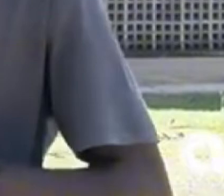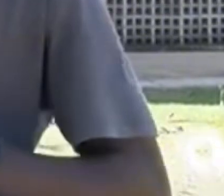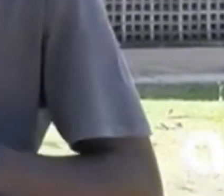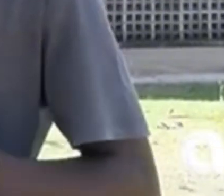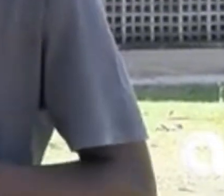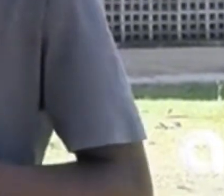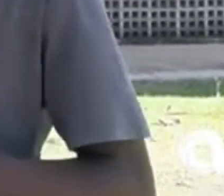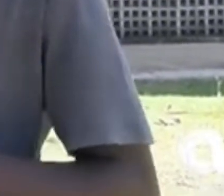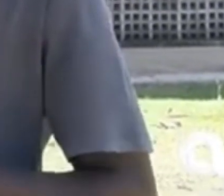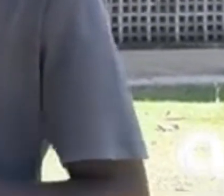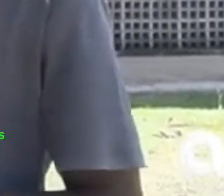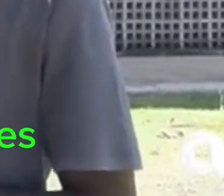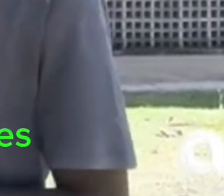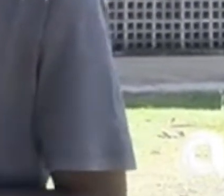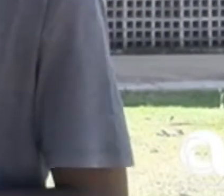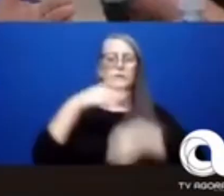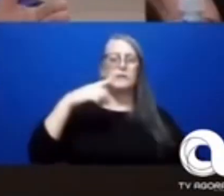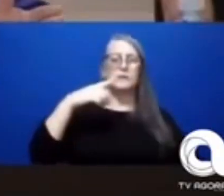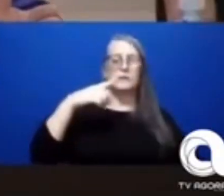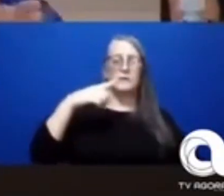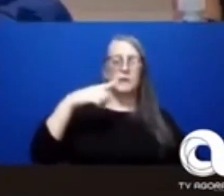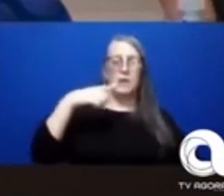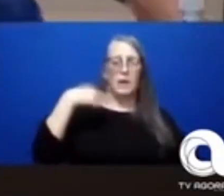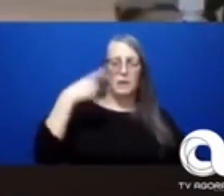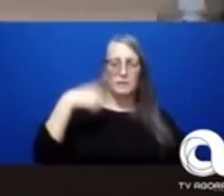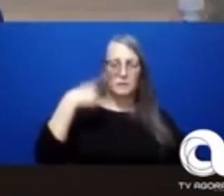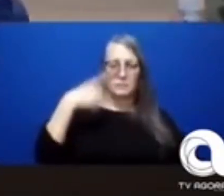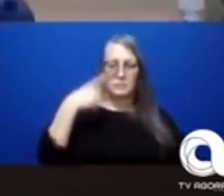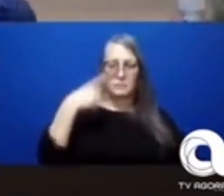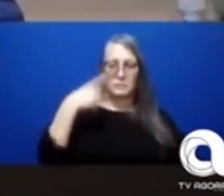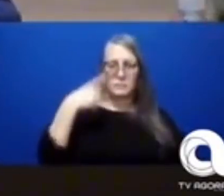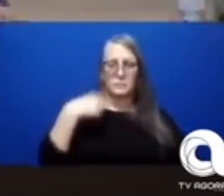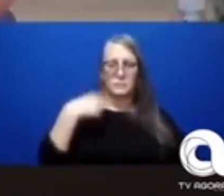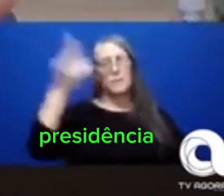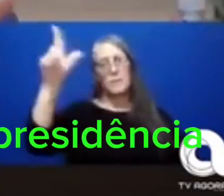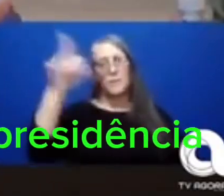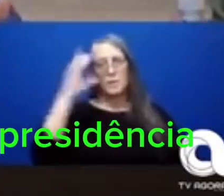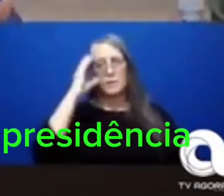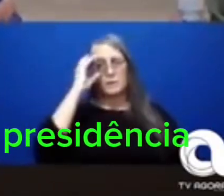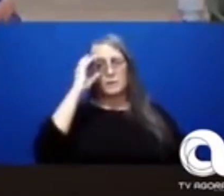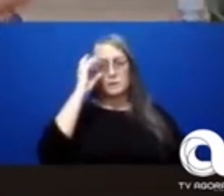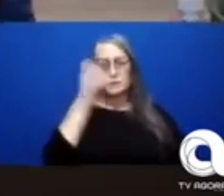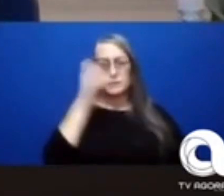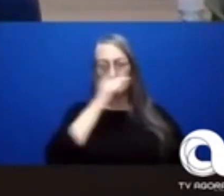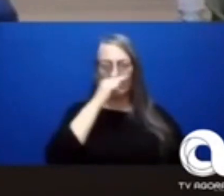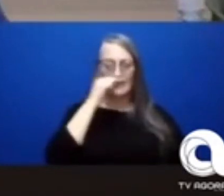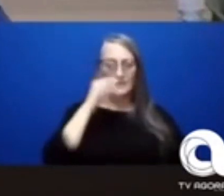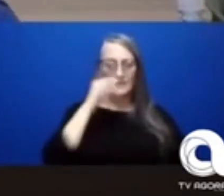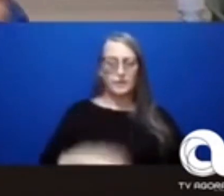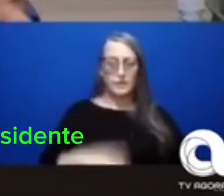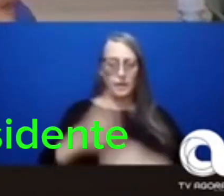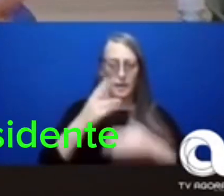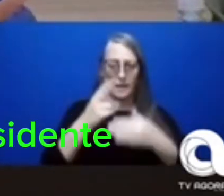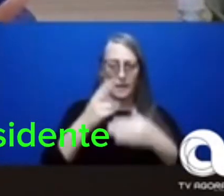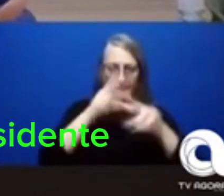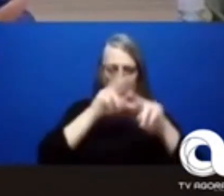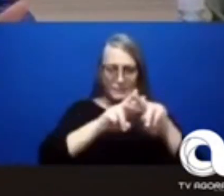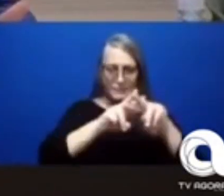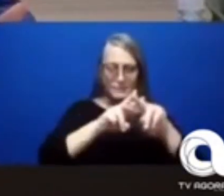genérica e não foi destinada a nenhum deles. Agora, uma voz de prisão num plenário comigo na presidência, pelo menos enquanto eu estiver